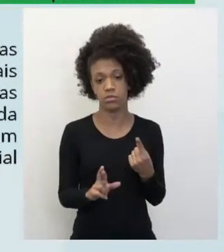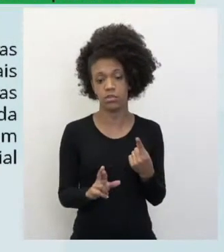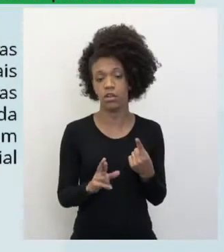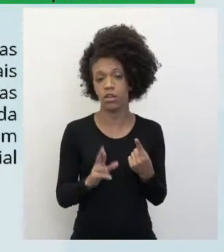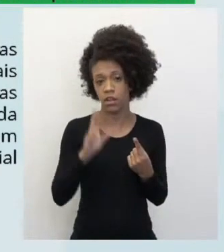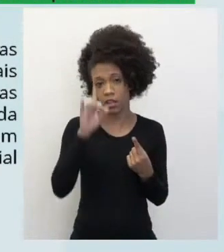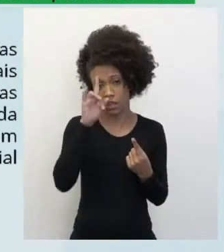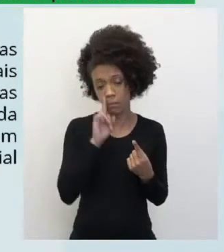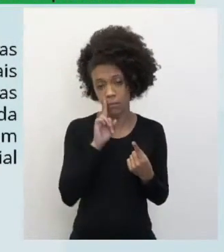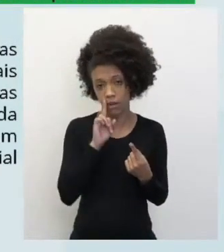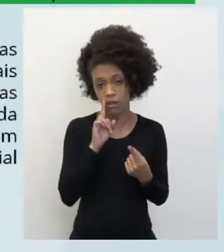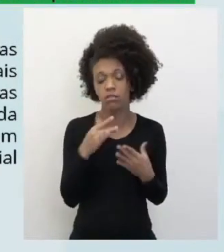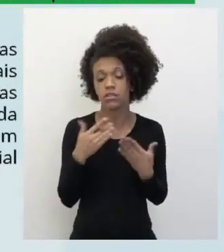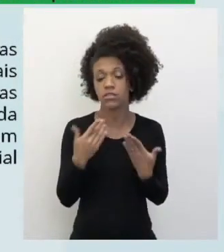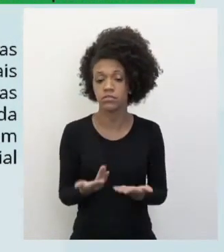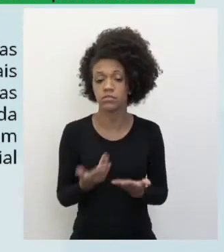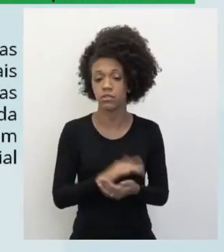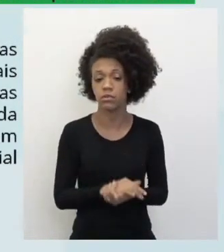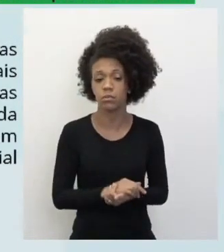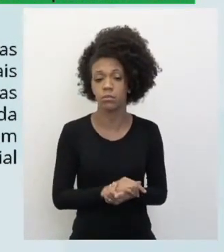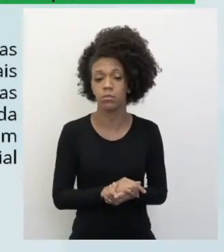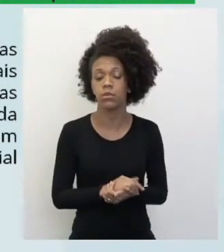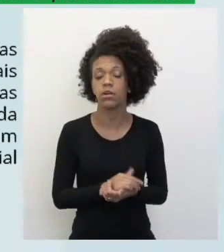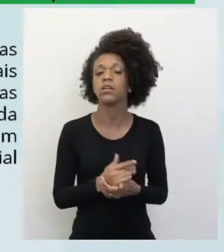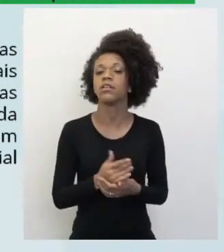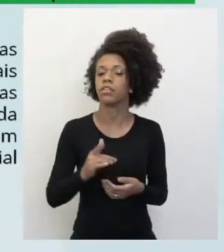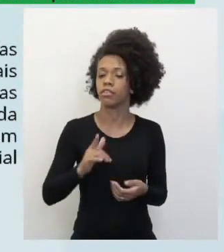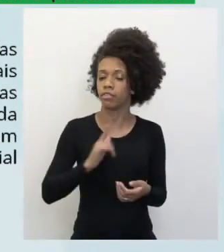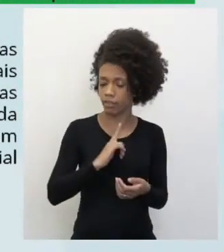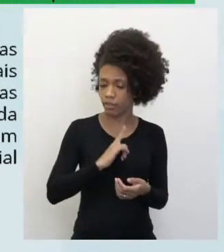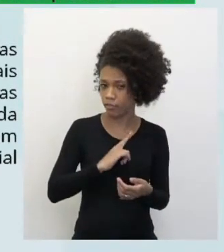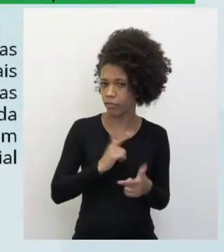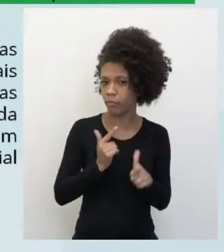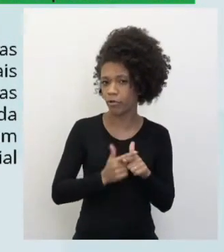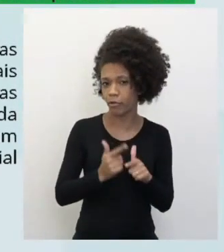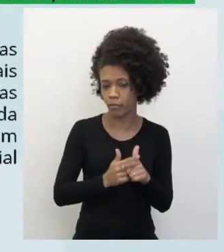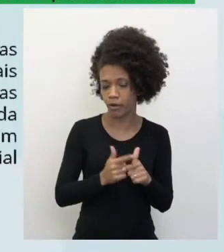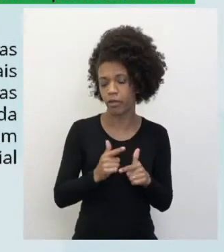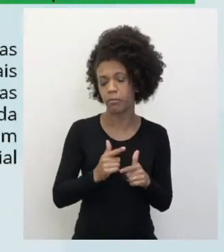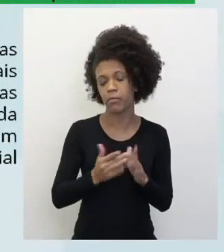grifada em amarelo. Então, é crise do Império Romano e invasões